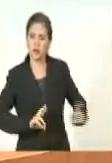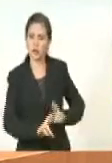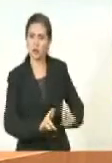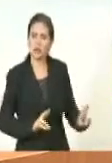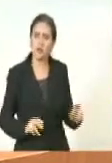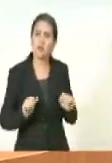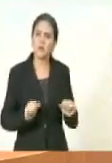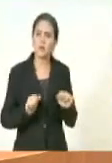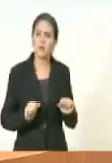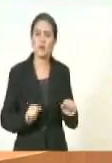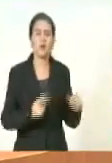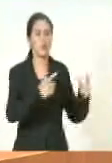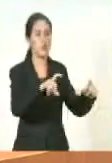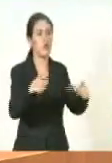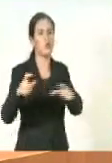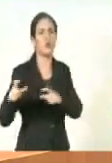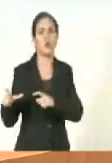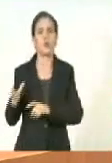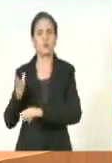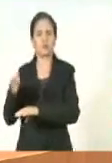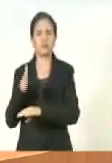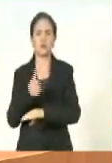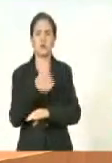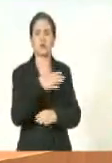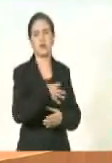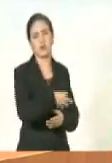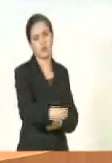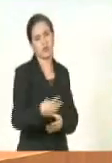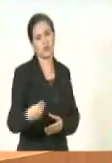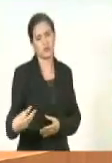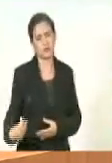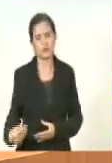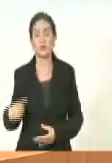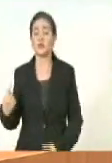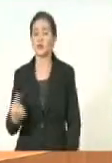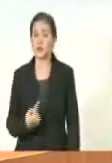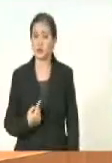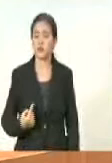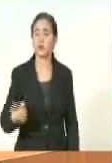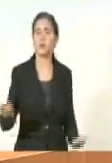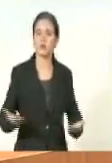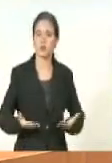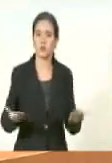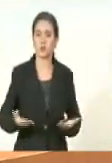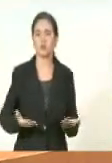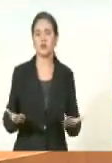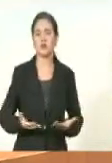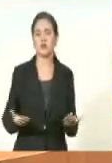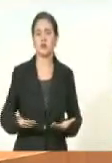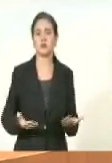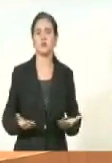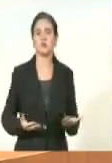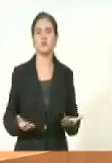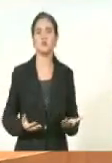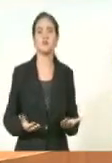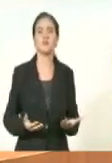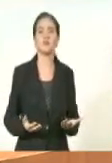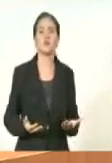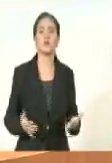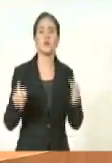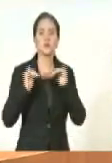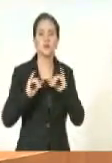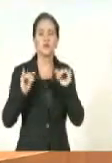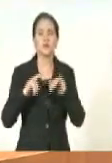a outras regiões do Estado, e por isso estamos aqui hoje defendendo não este povoado, mas defendendo, acima de tudo, aquilo que